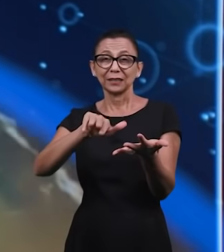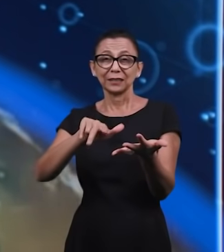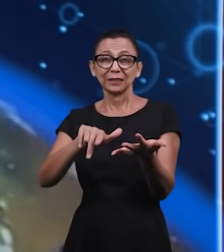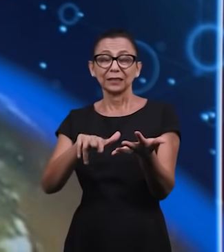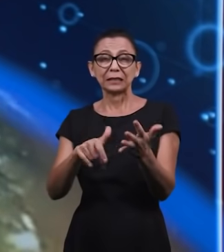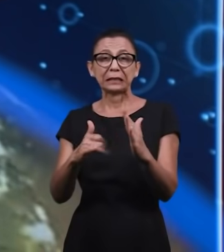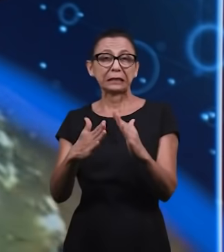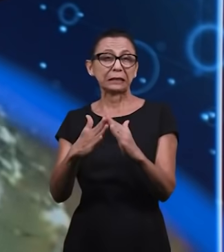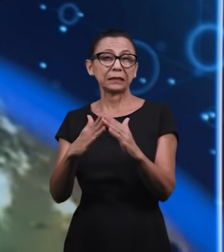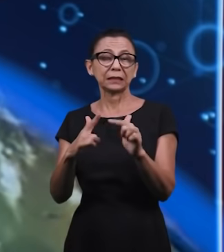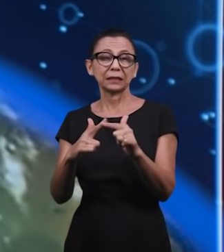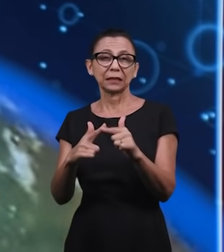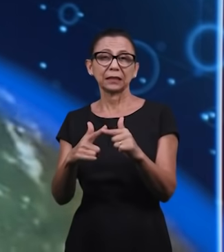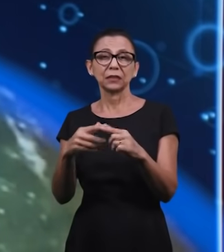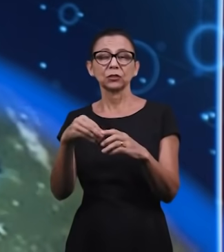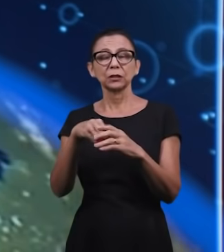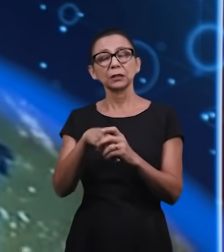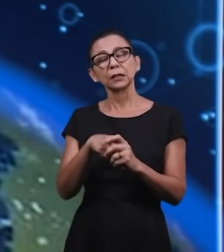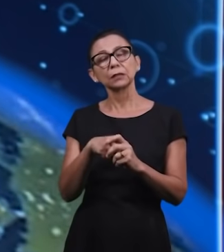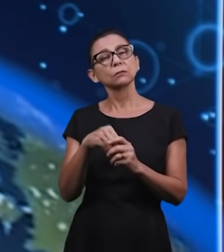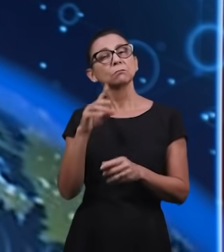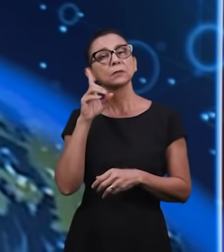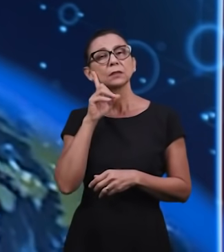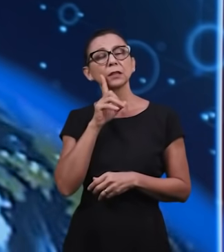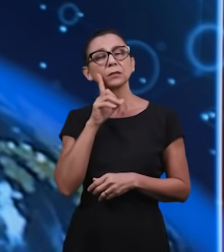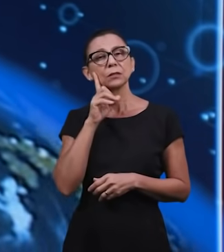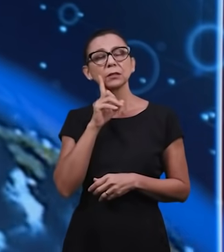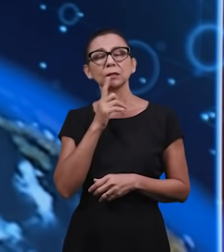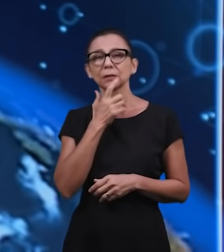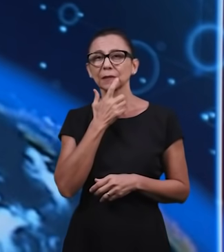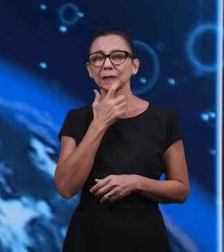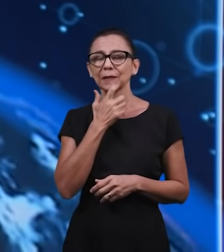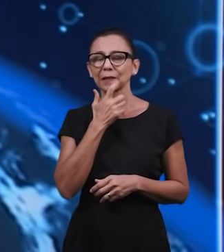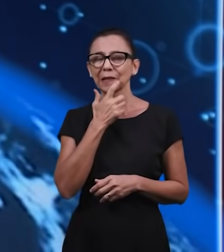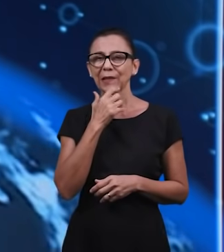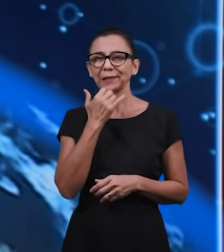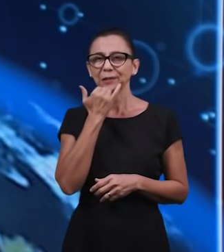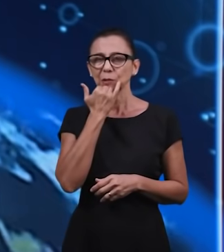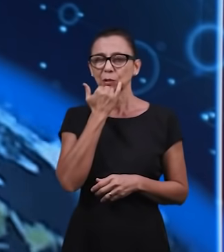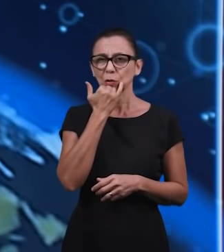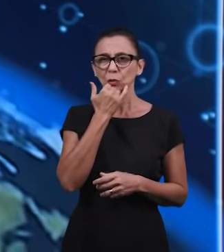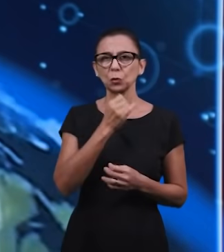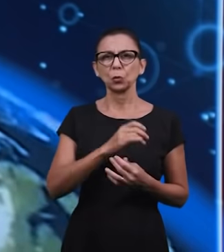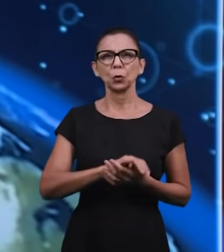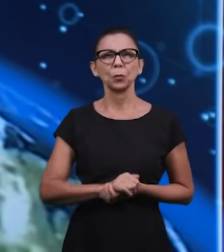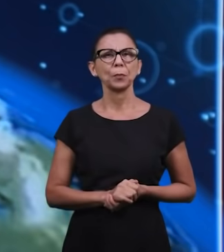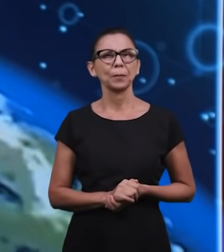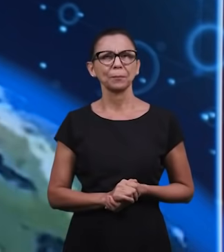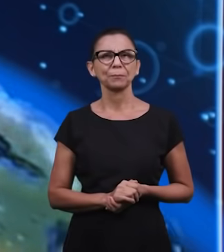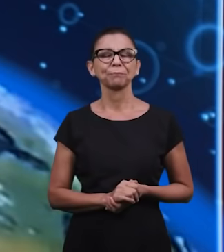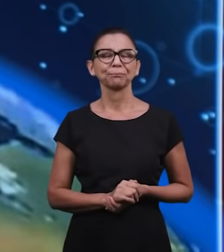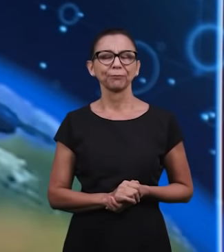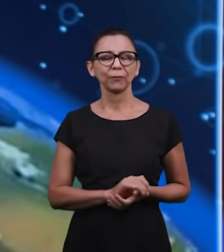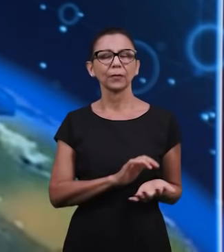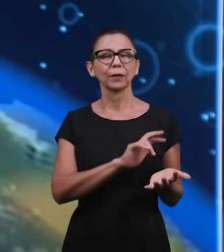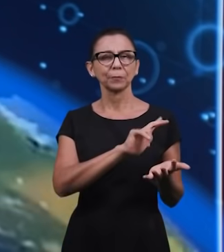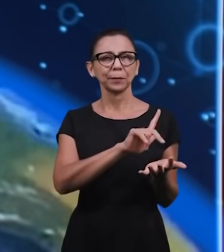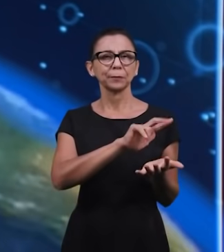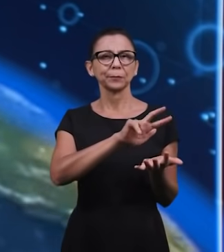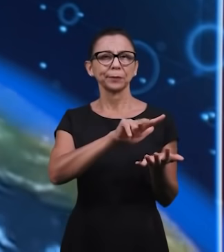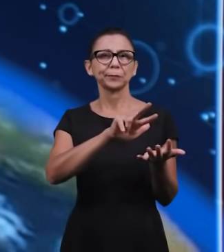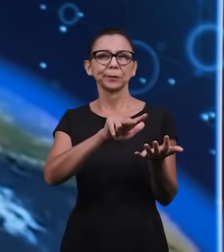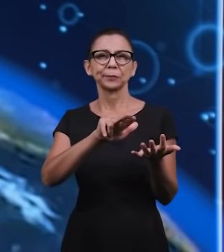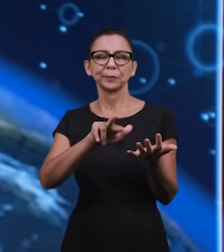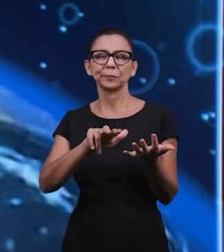em Newark também em Nova Jersey, e logo em seguida fomos para Framingham, depois